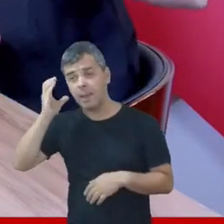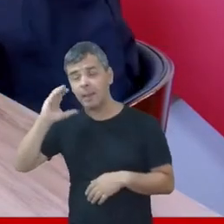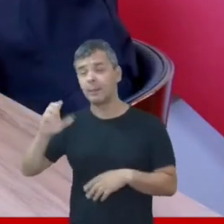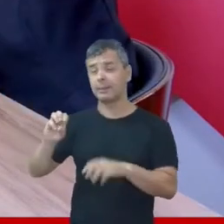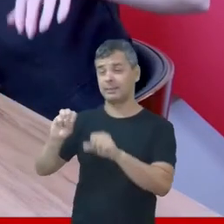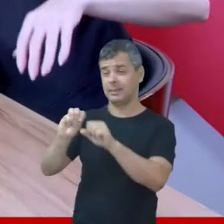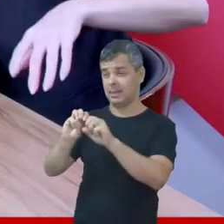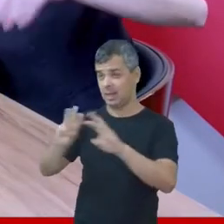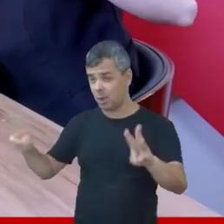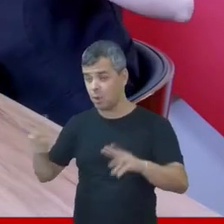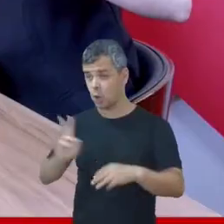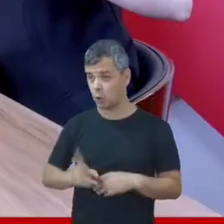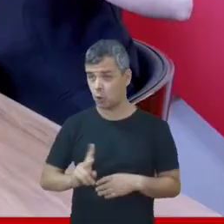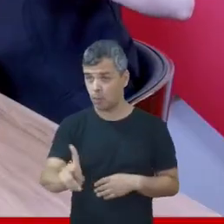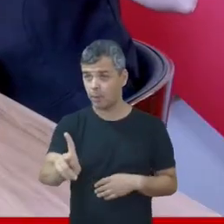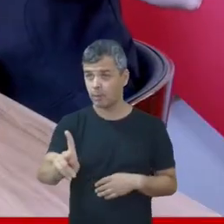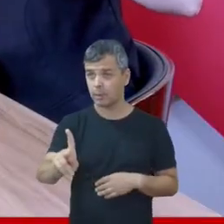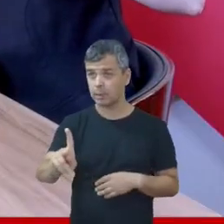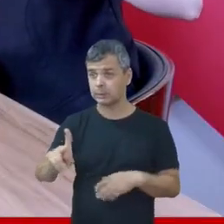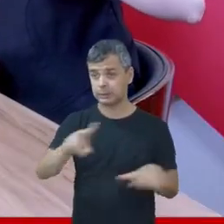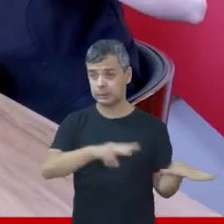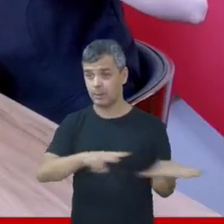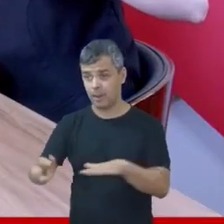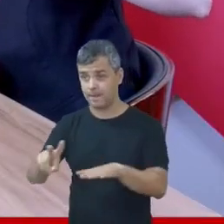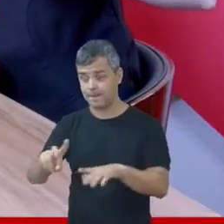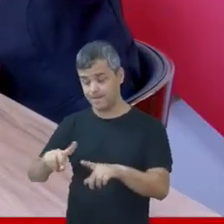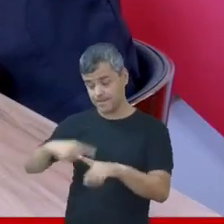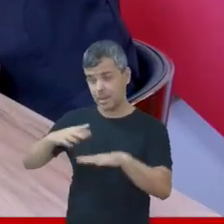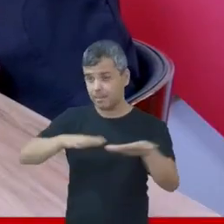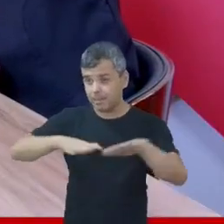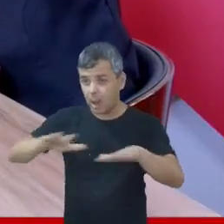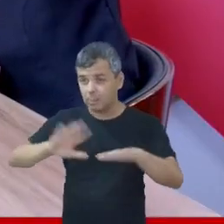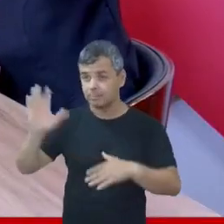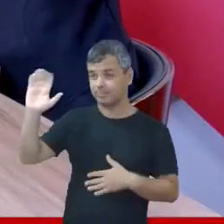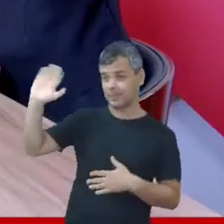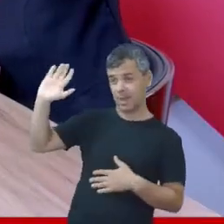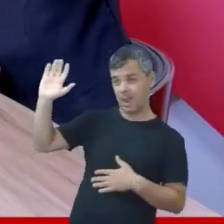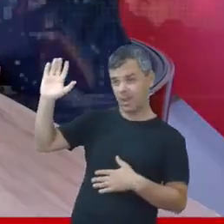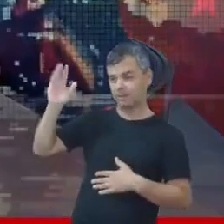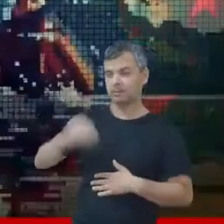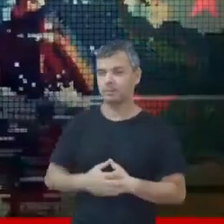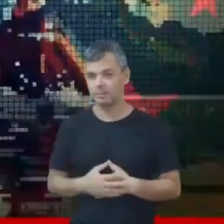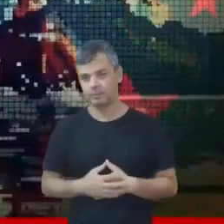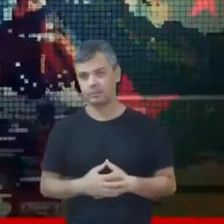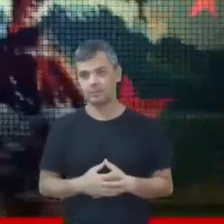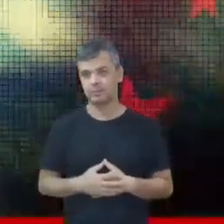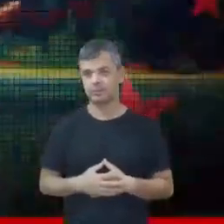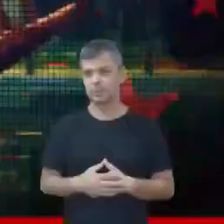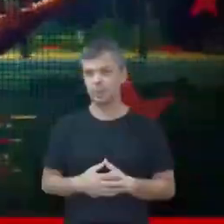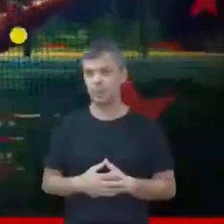PT Sat. Continua com a gente. Semana que vem tem mais Pode Tremer. Tchau! Beijo! Tchau.